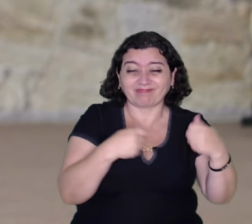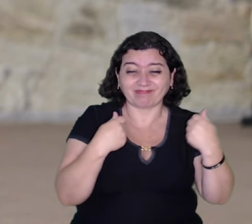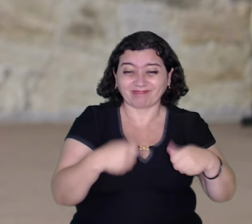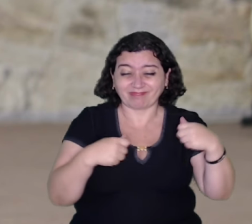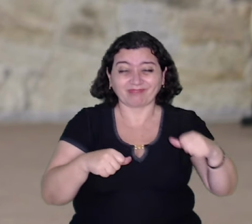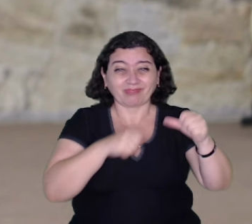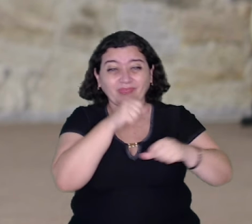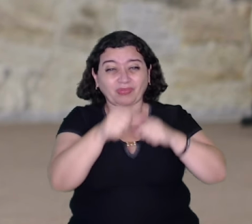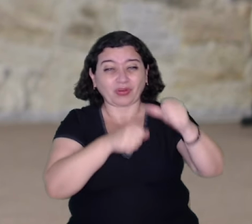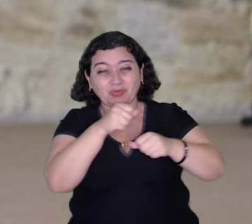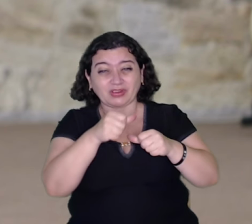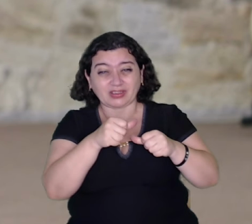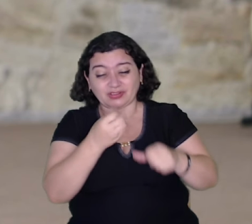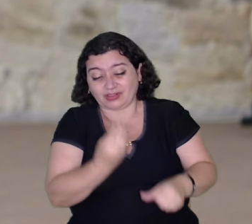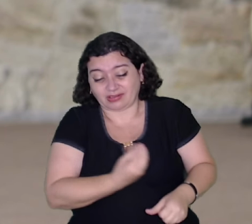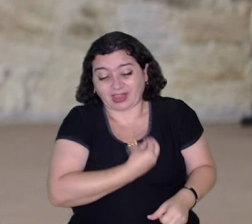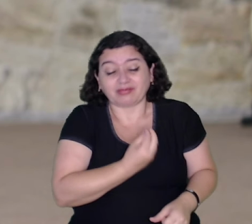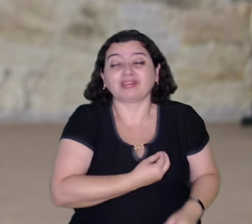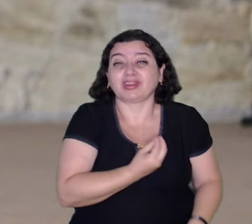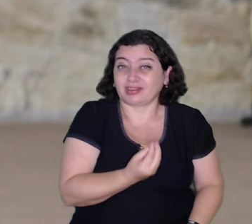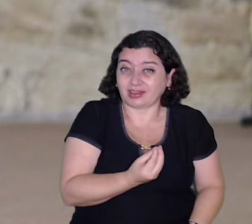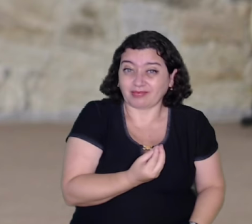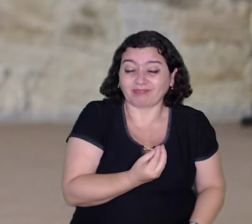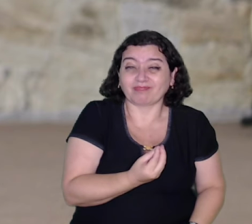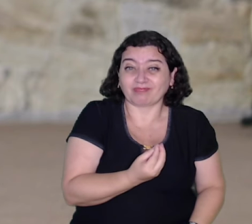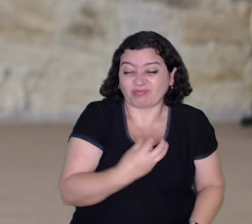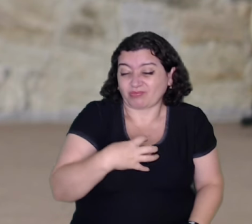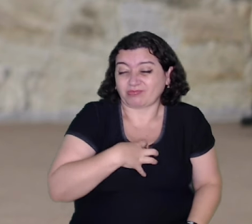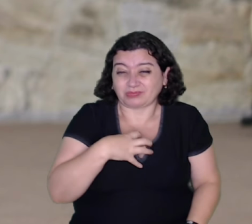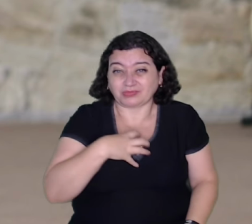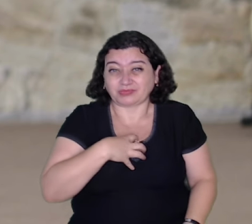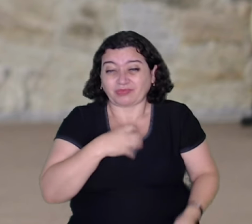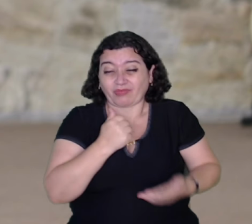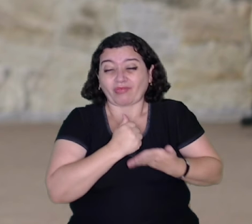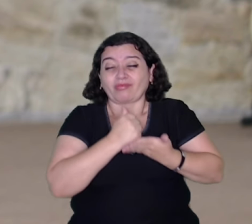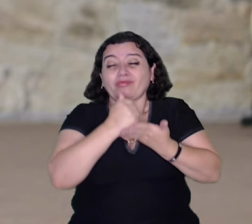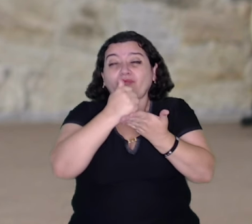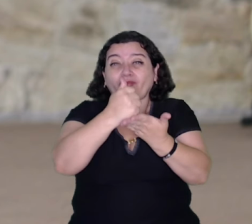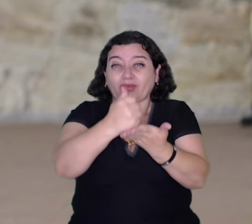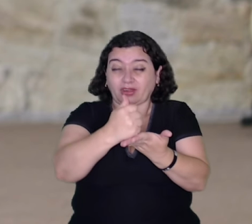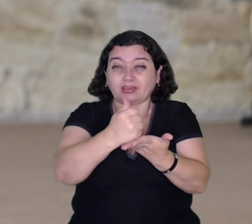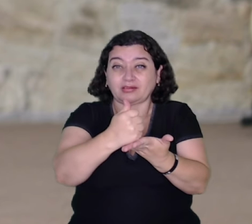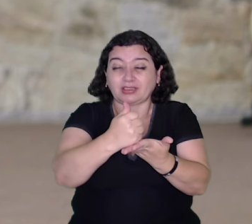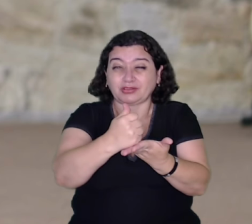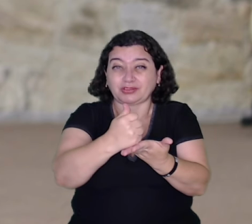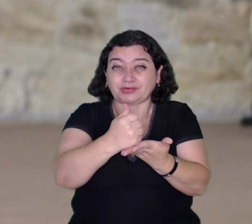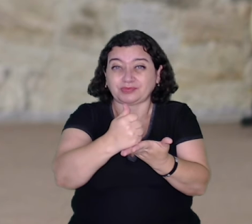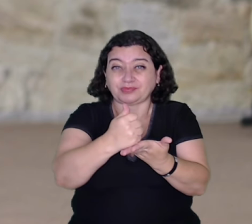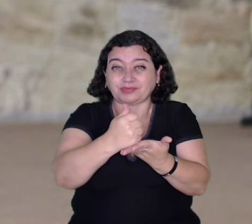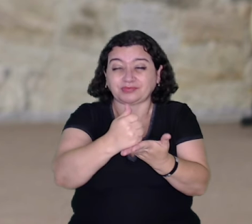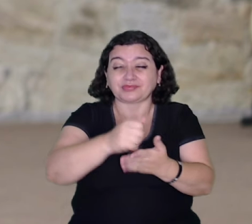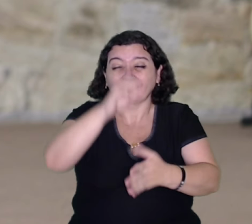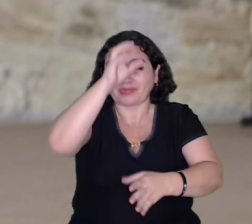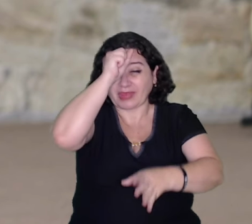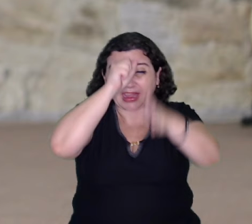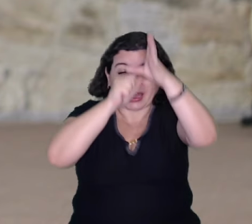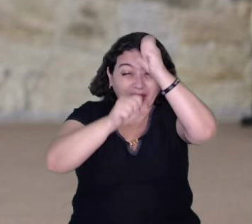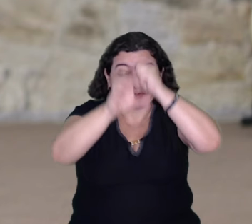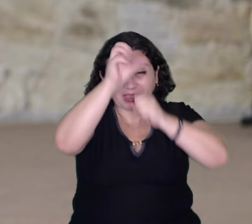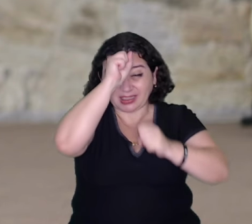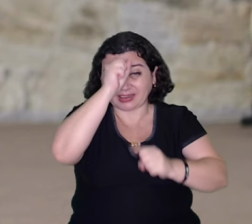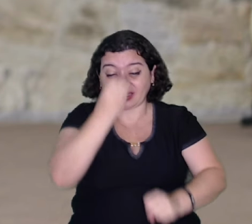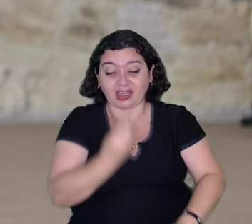Mudança no nosso estilo de vida. Nós fomos levados a aprender e a viver